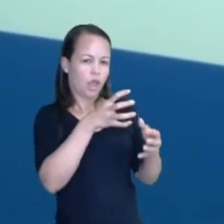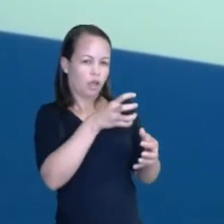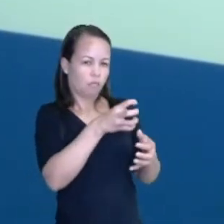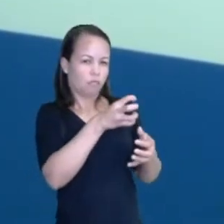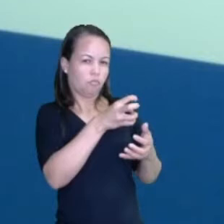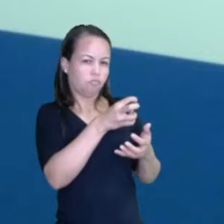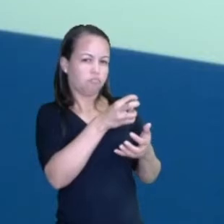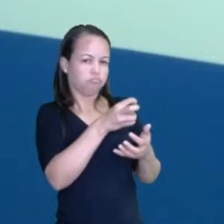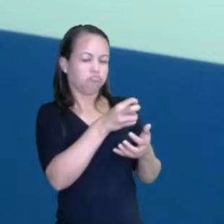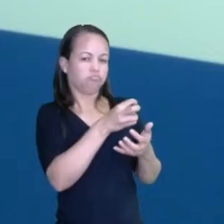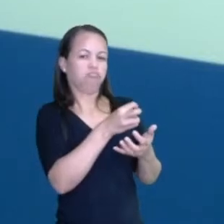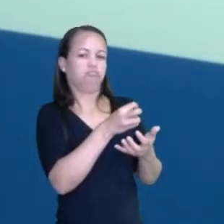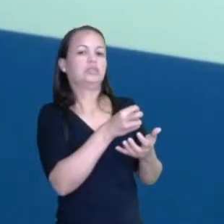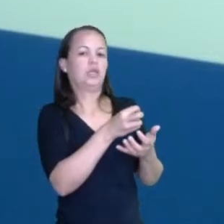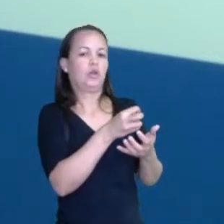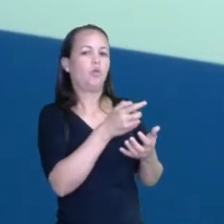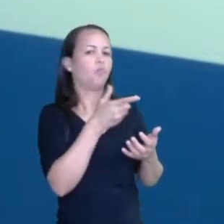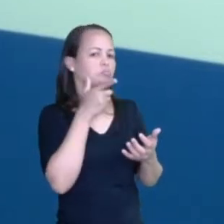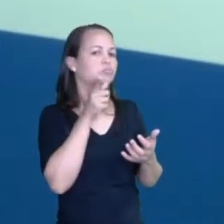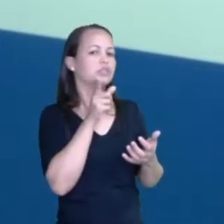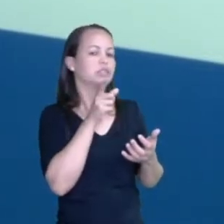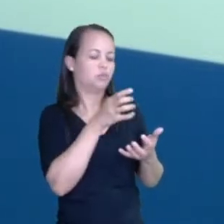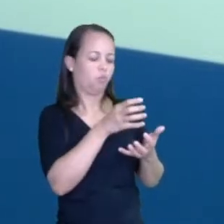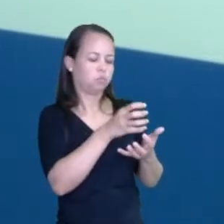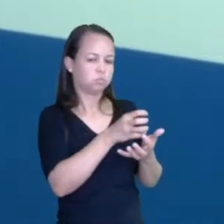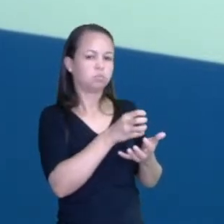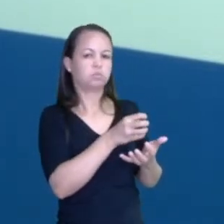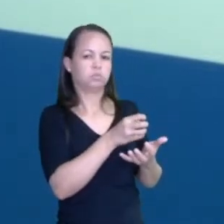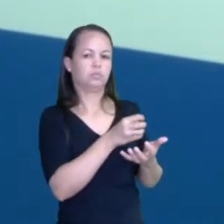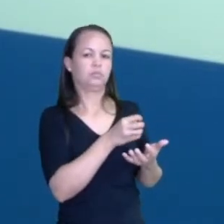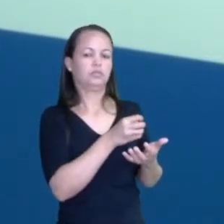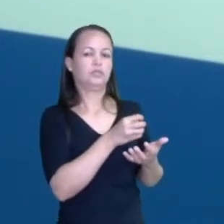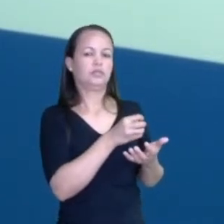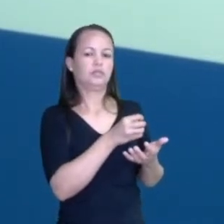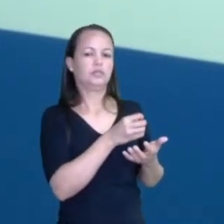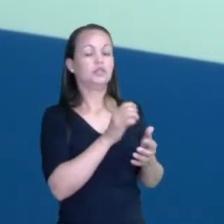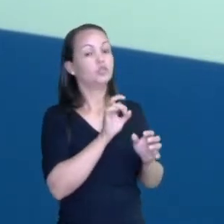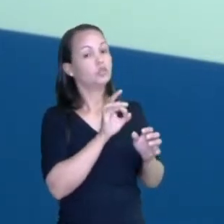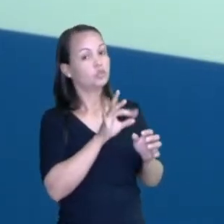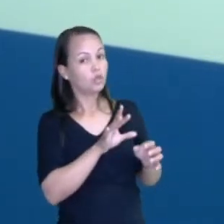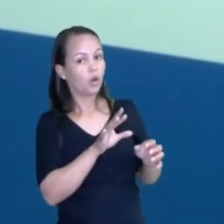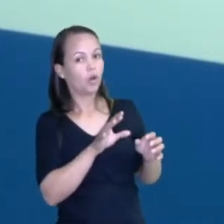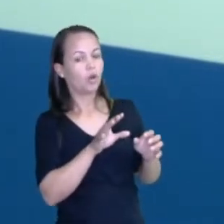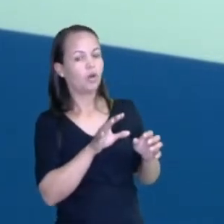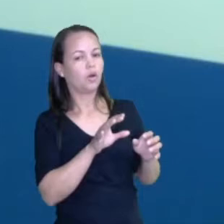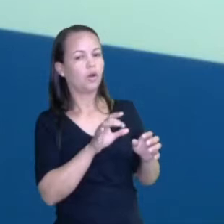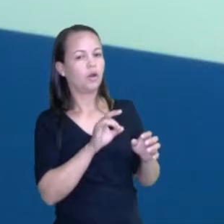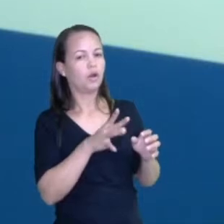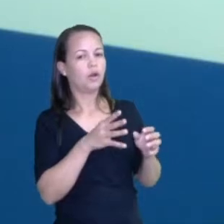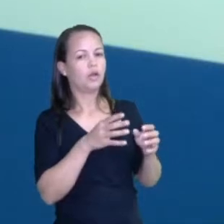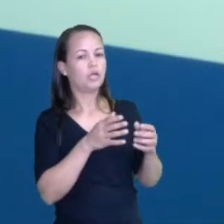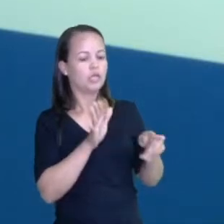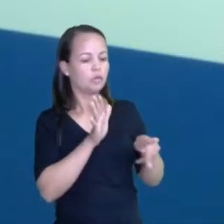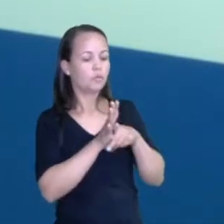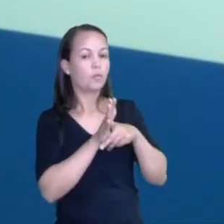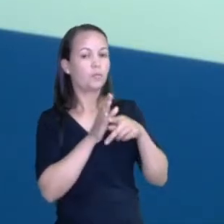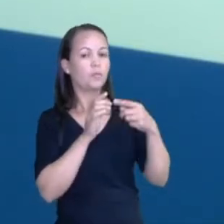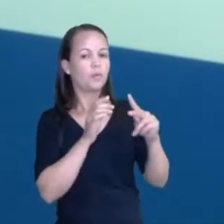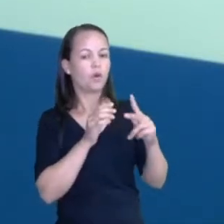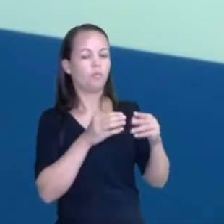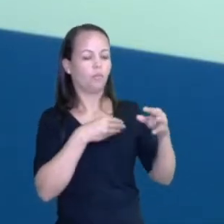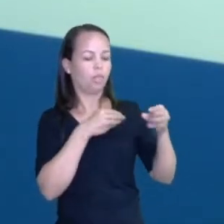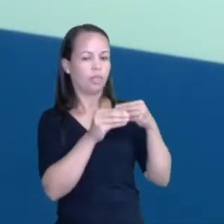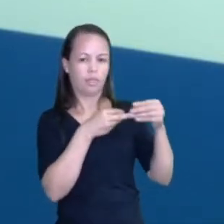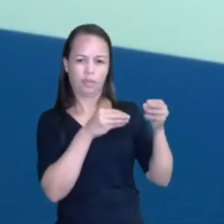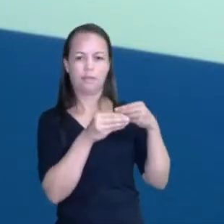apertando mudar a forma do copinho. Ele é mais flexível, só que ele é mais flexível e consequentemente também ele é